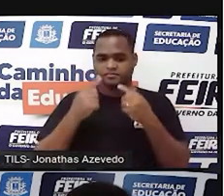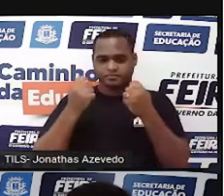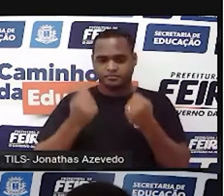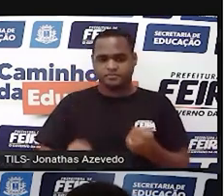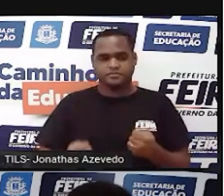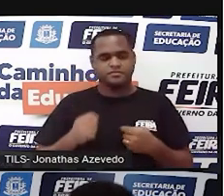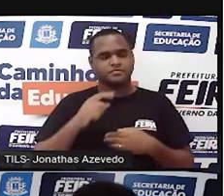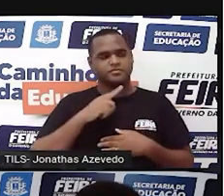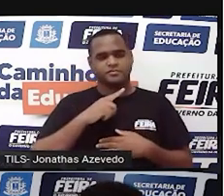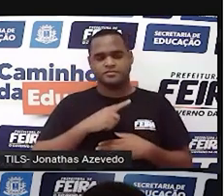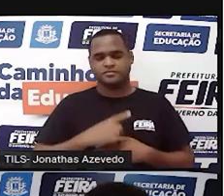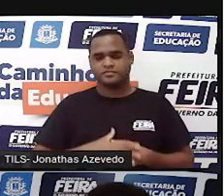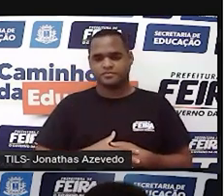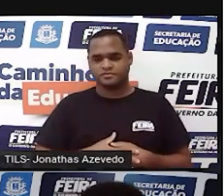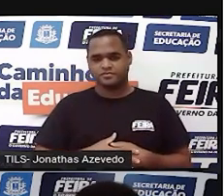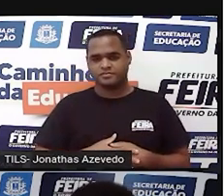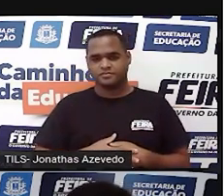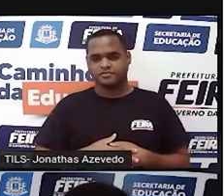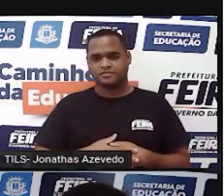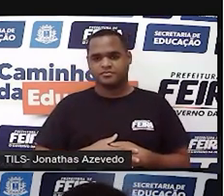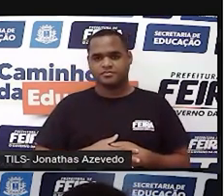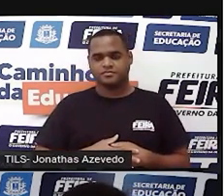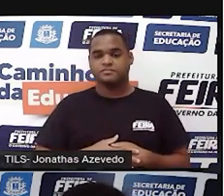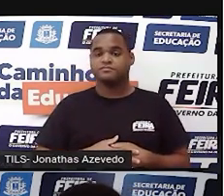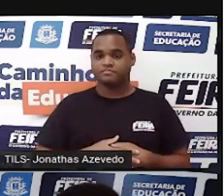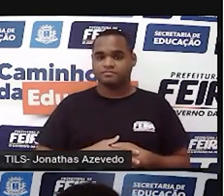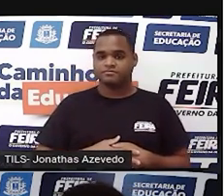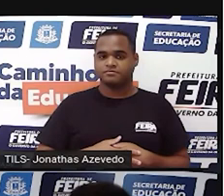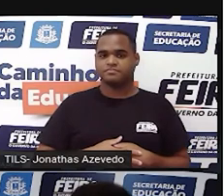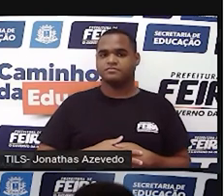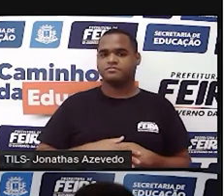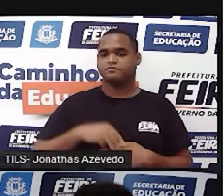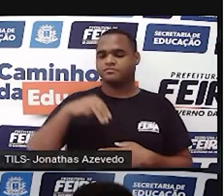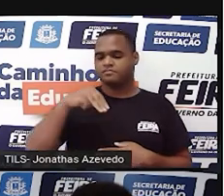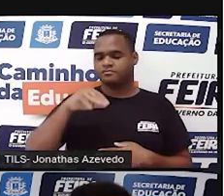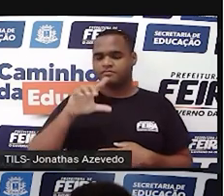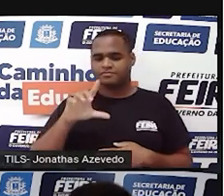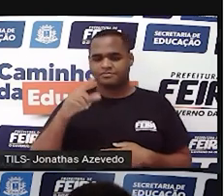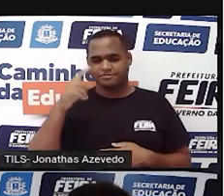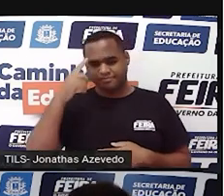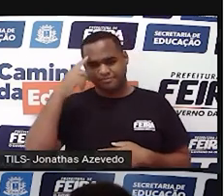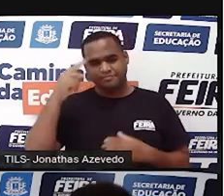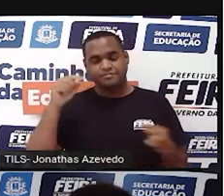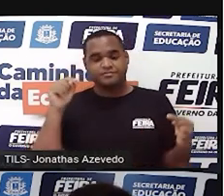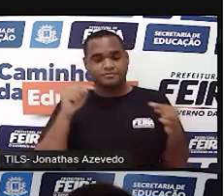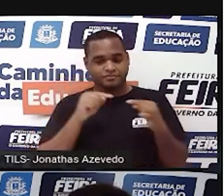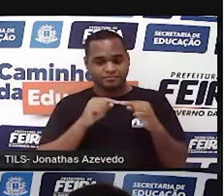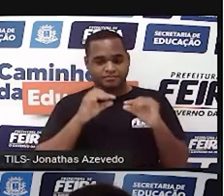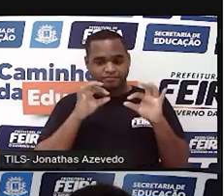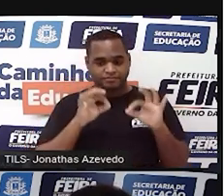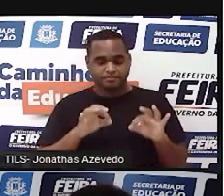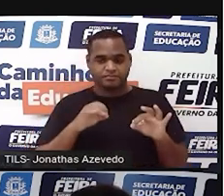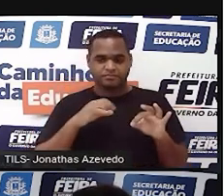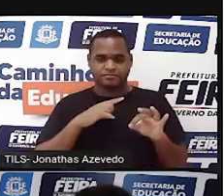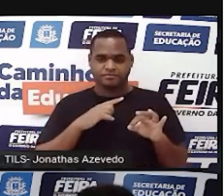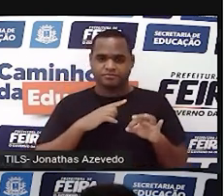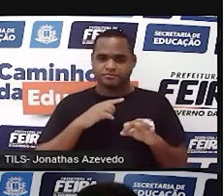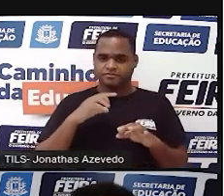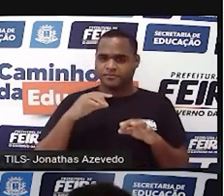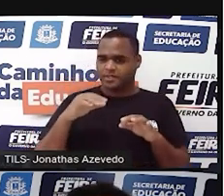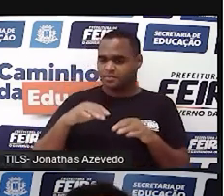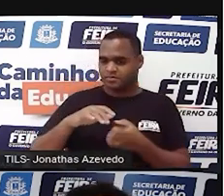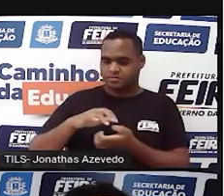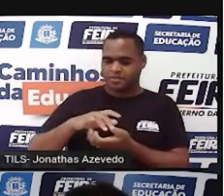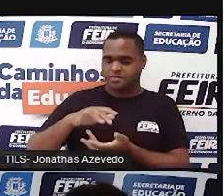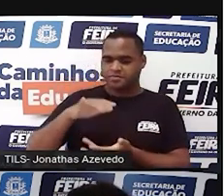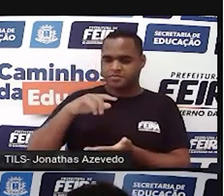bom? Já o mililitro e o litro são, né, adequados para medidas de capacidade.